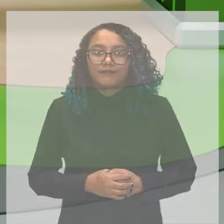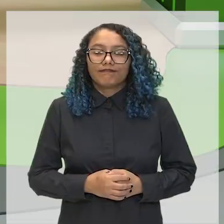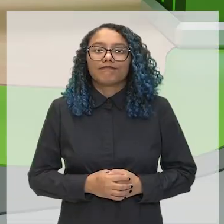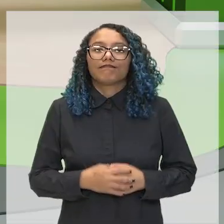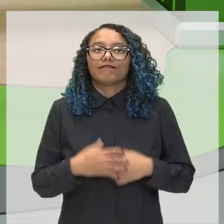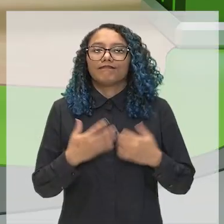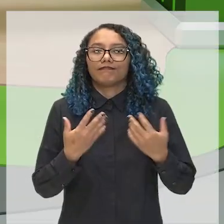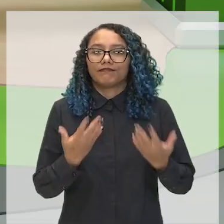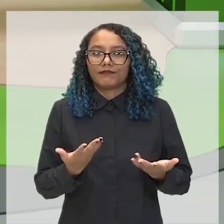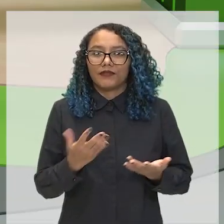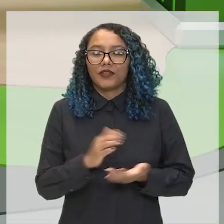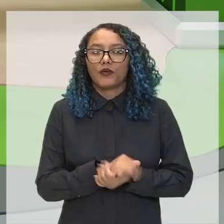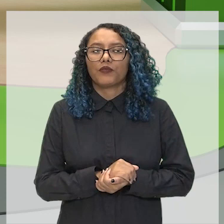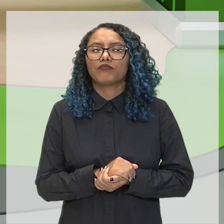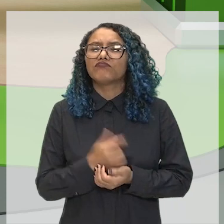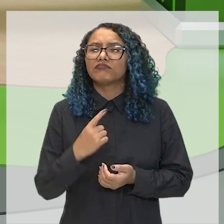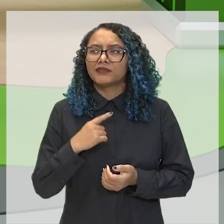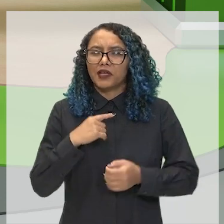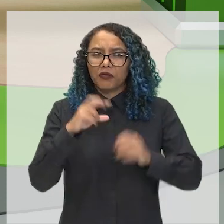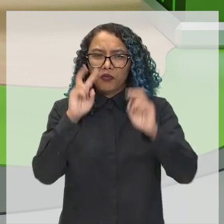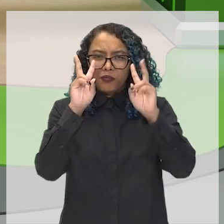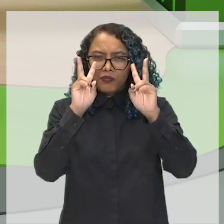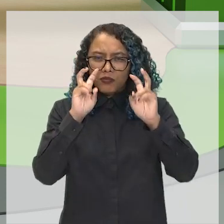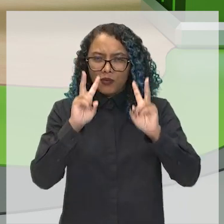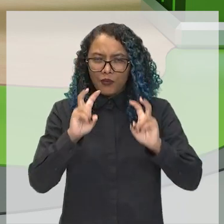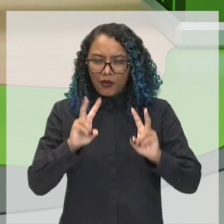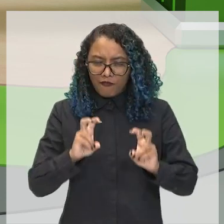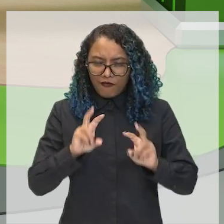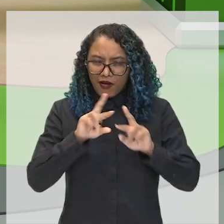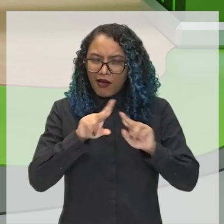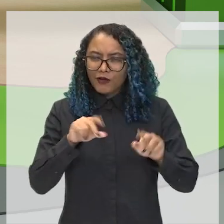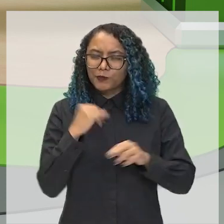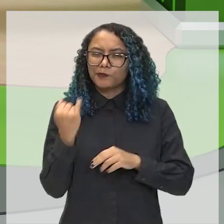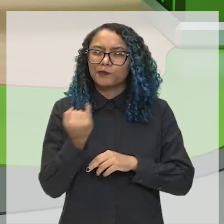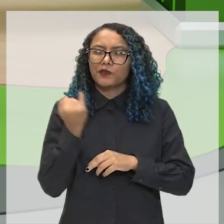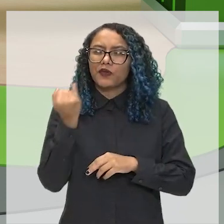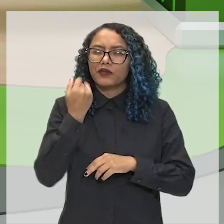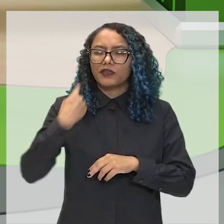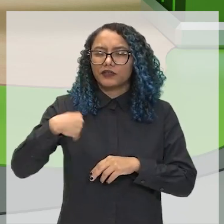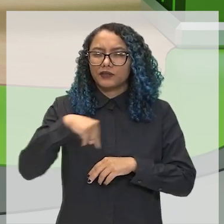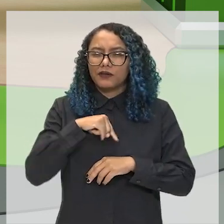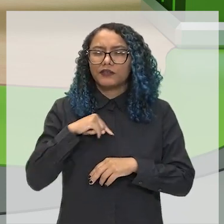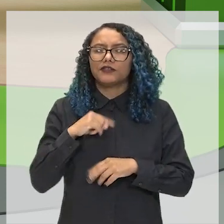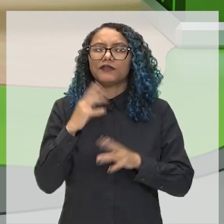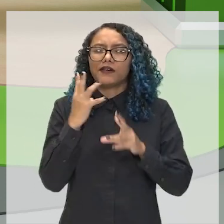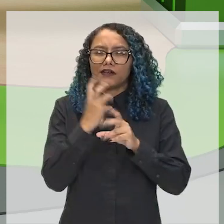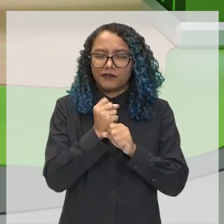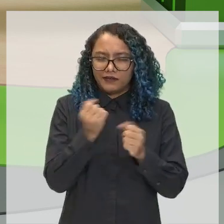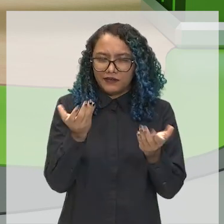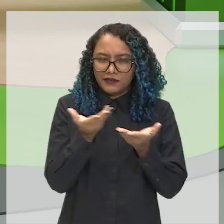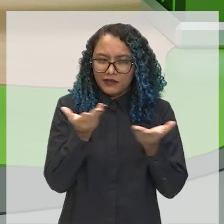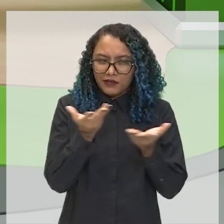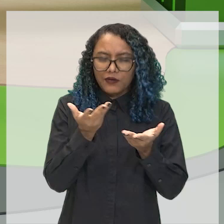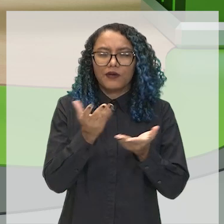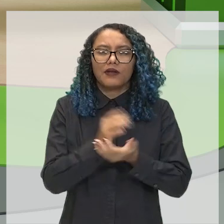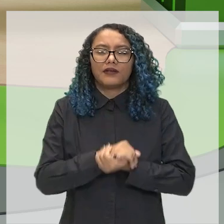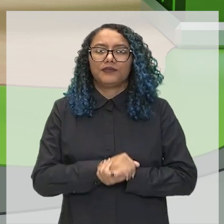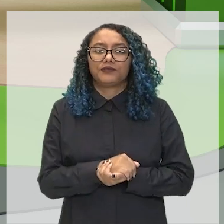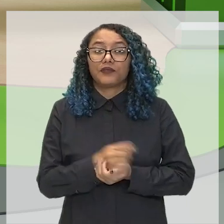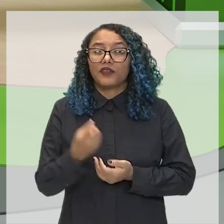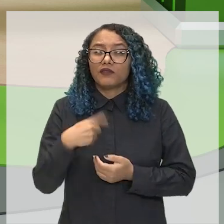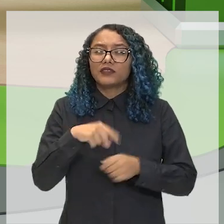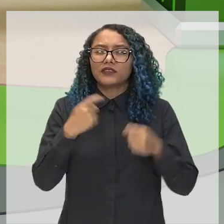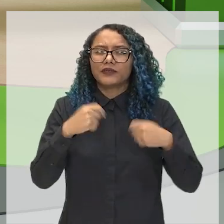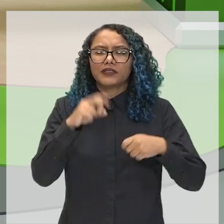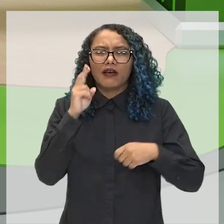Então, nós temos aí um conjunto de assuntos importantes que nós vamos revisar, né? Que vocês vão